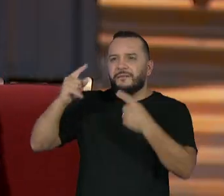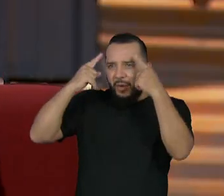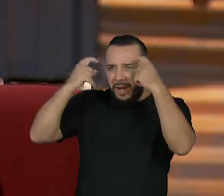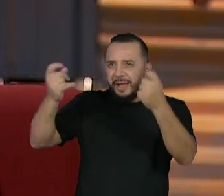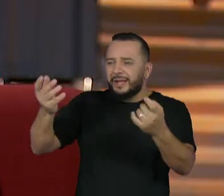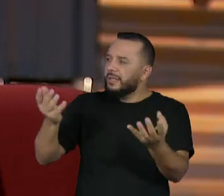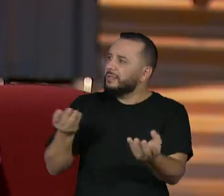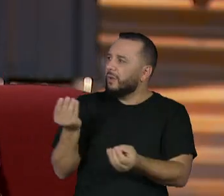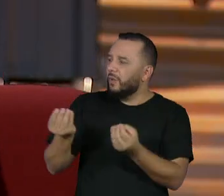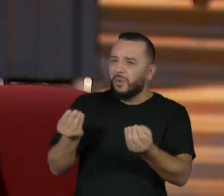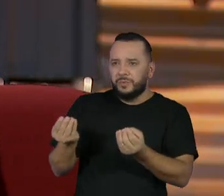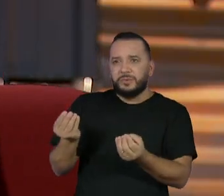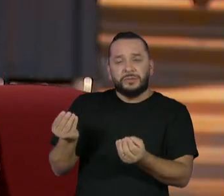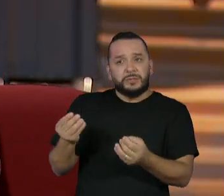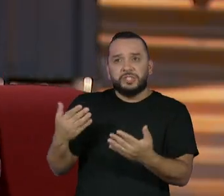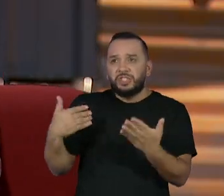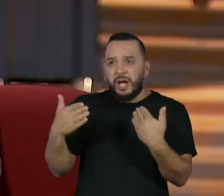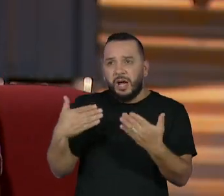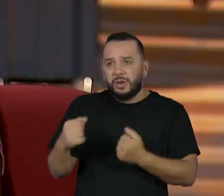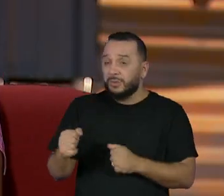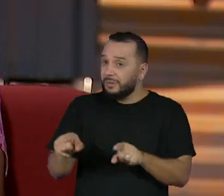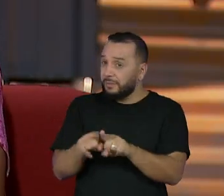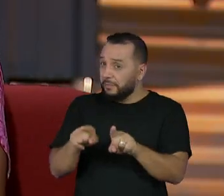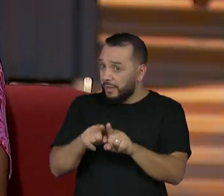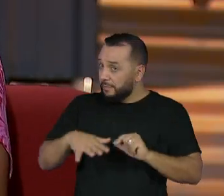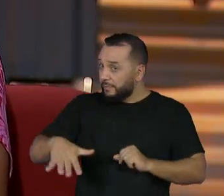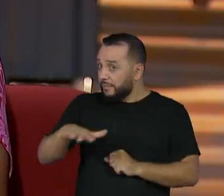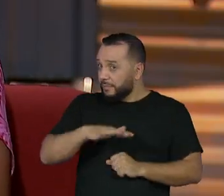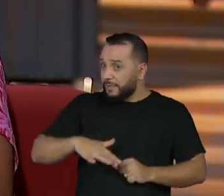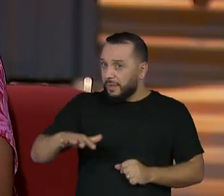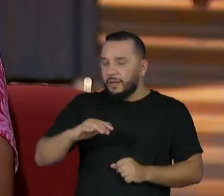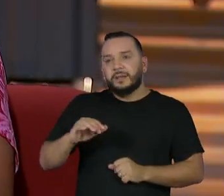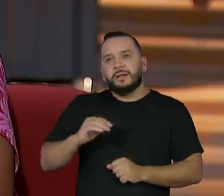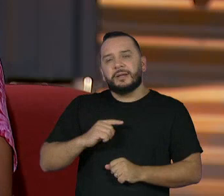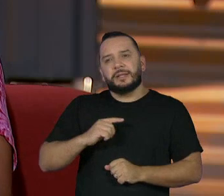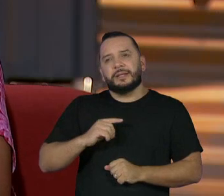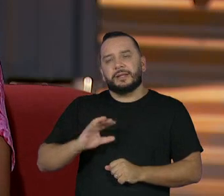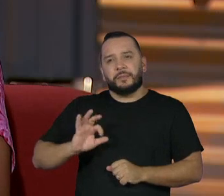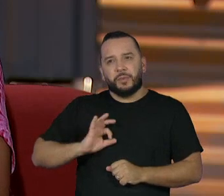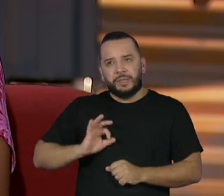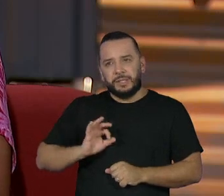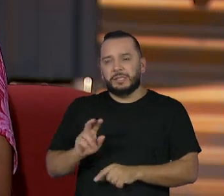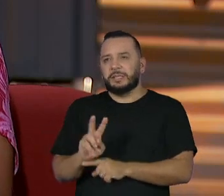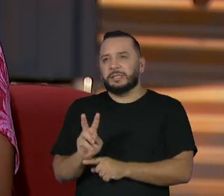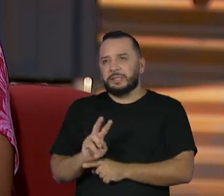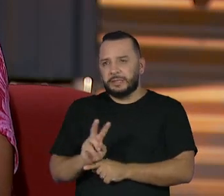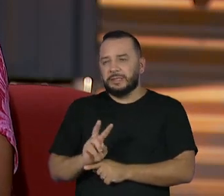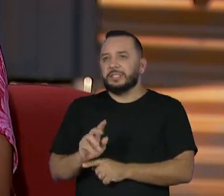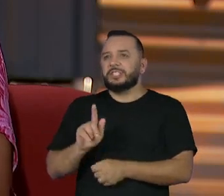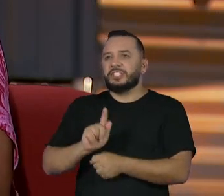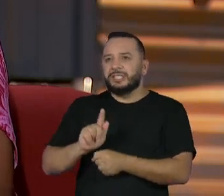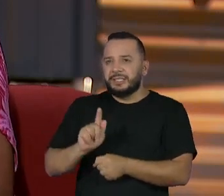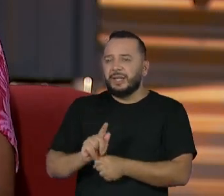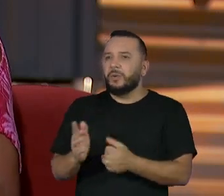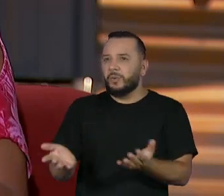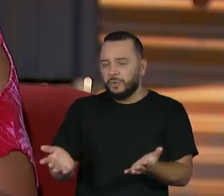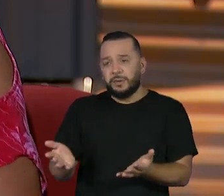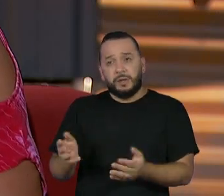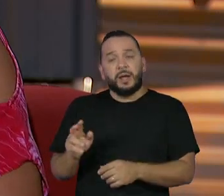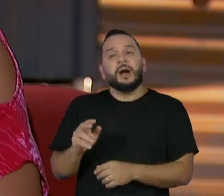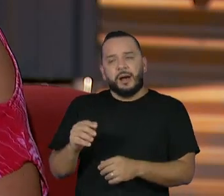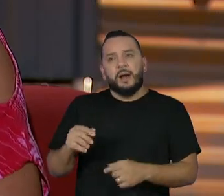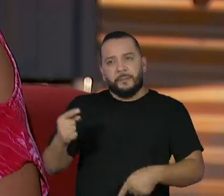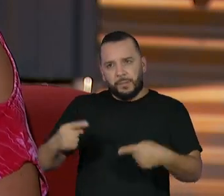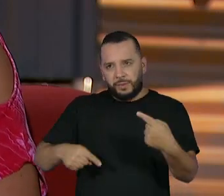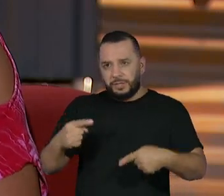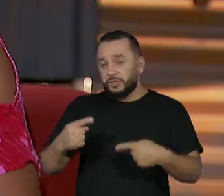eu aprendi na segurança. A política do secretário de segurança, da gestão, ela faz muita diferença